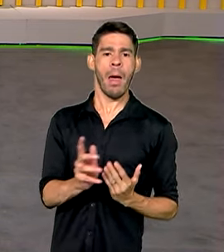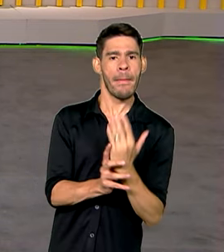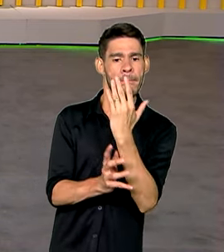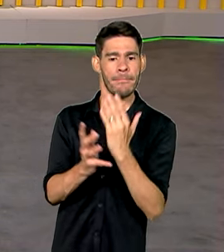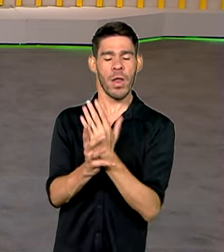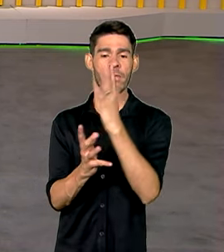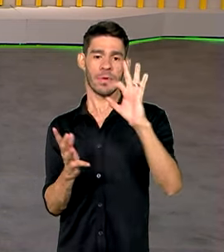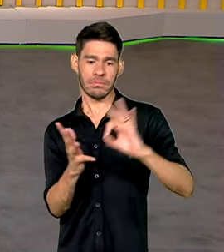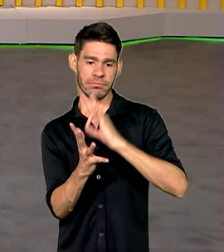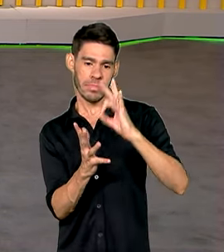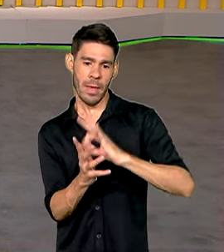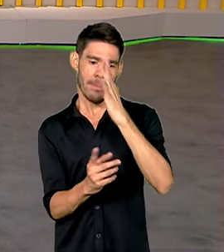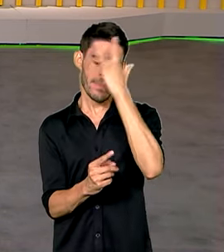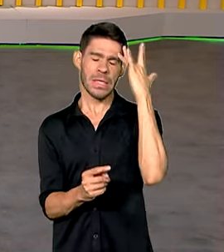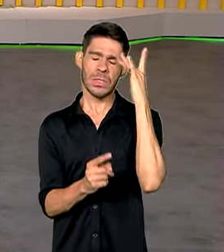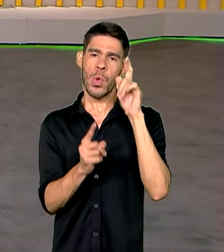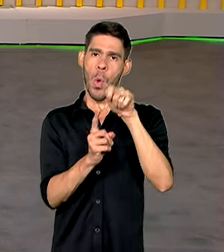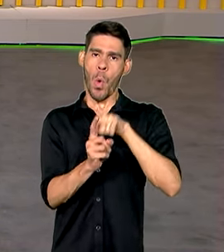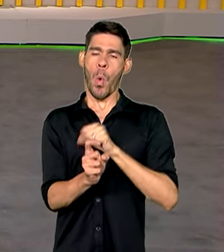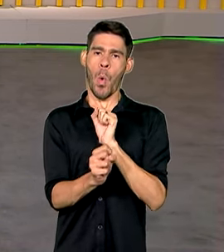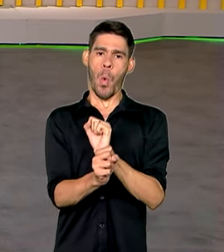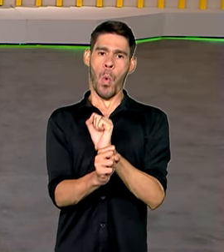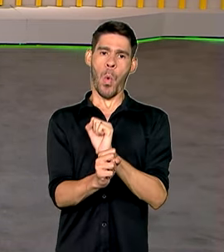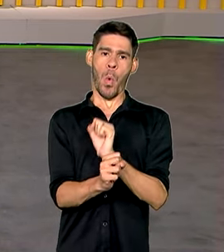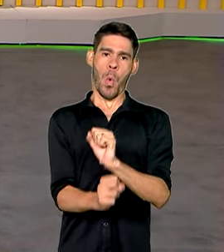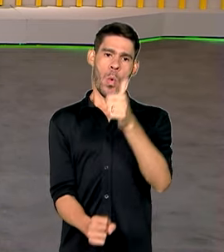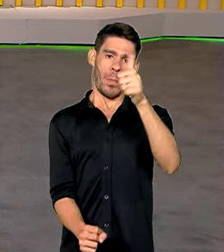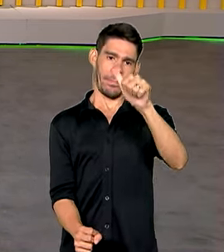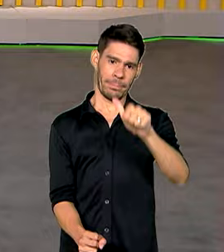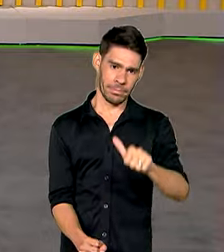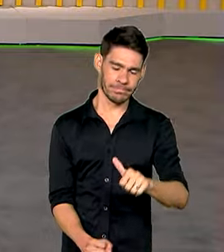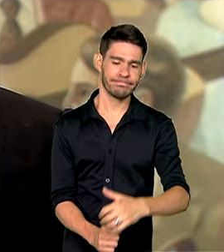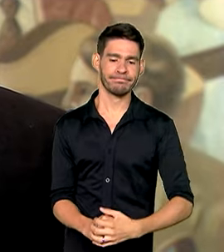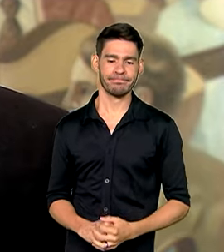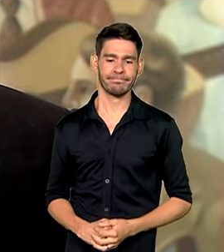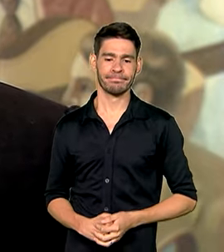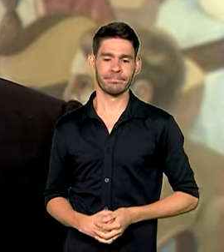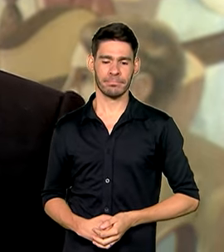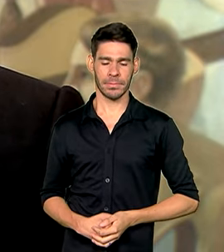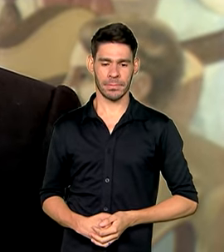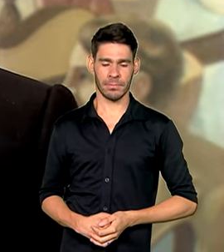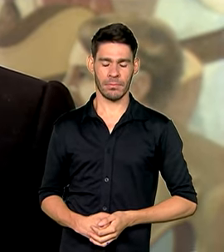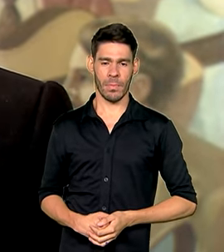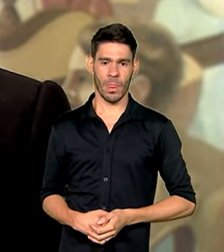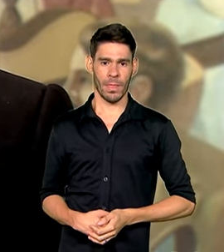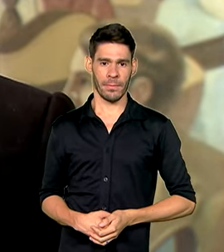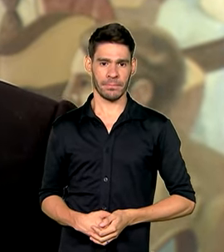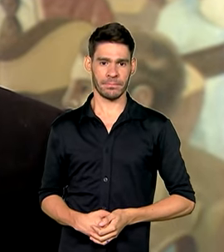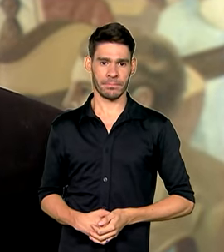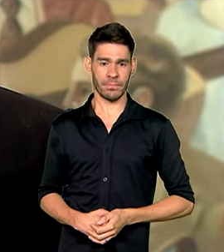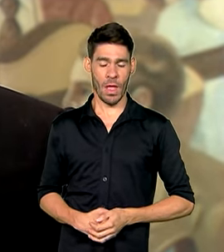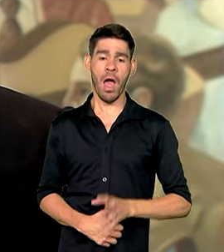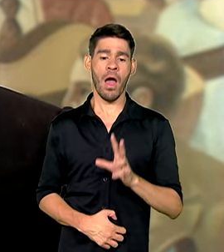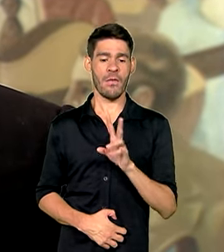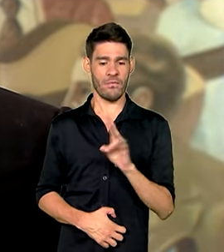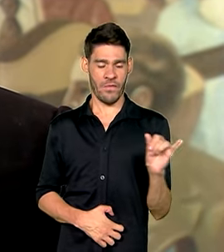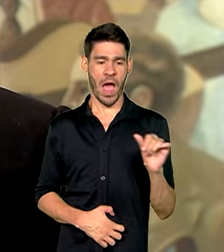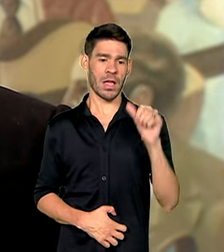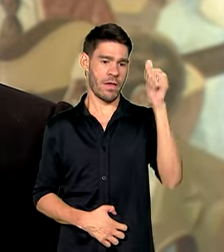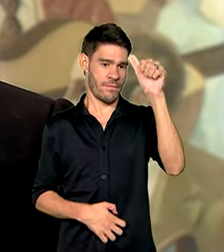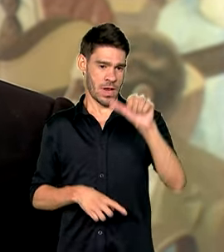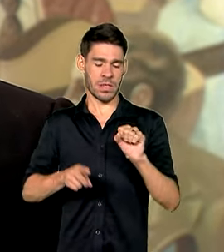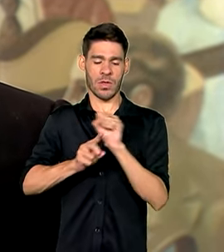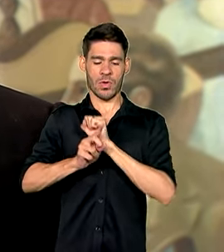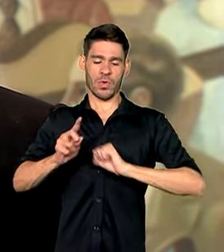cadastros de quem está há meses aguardando a avaliação vão ser antecipadas as avaliações